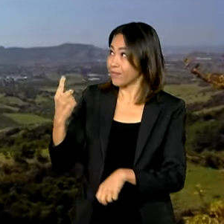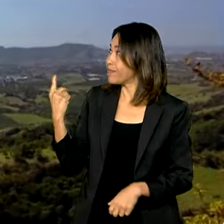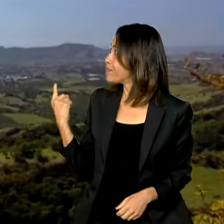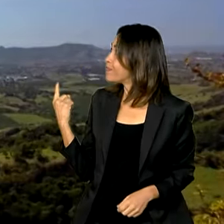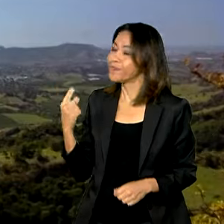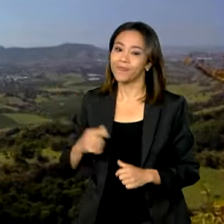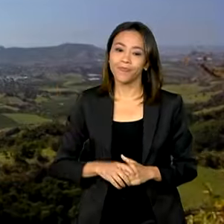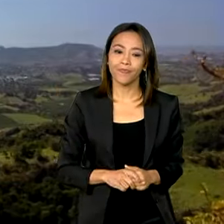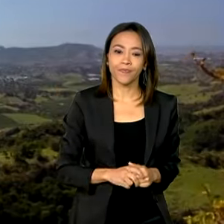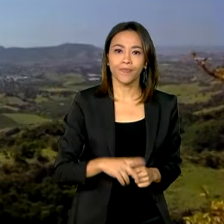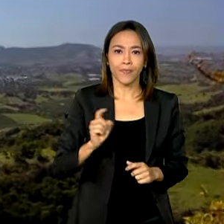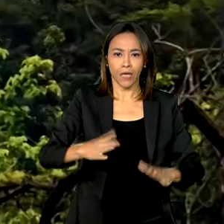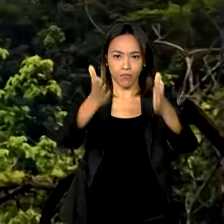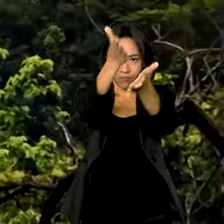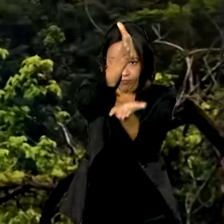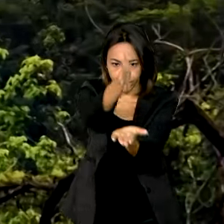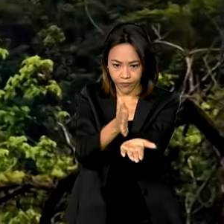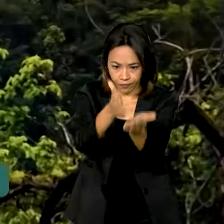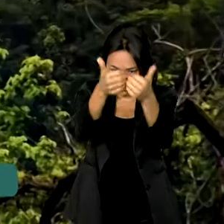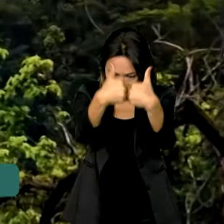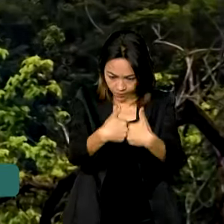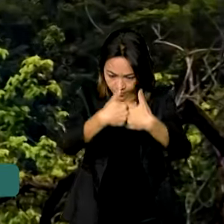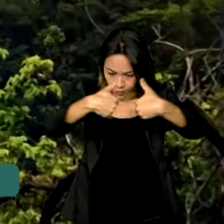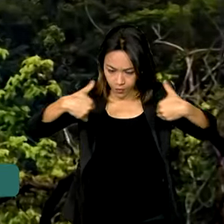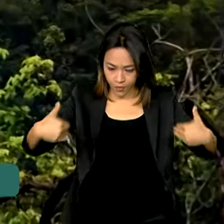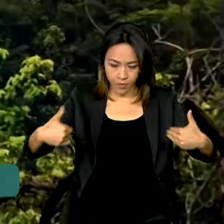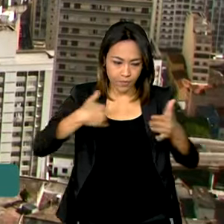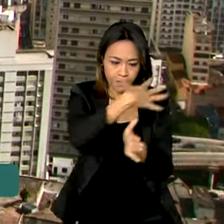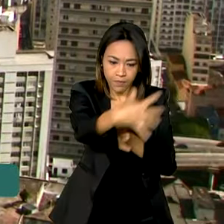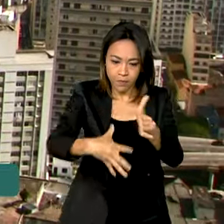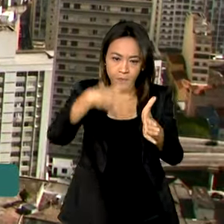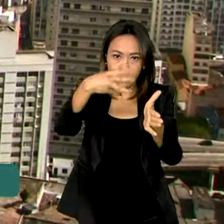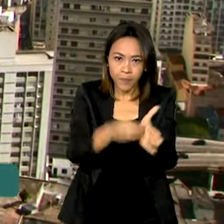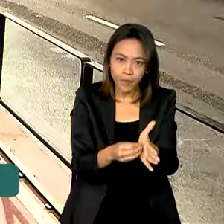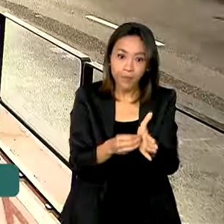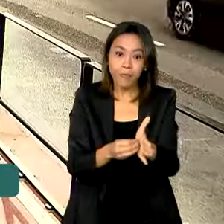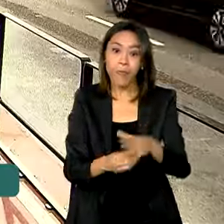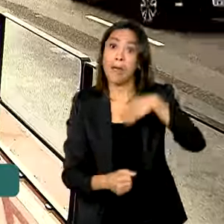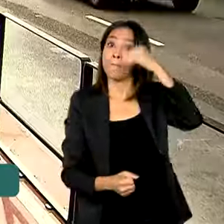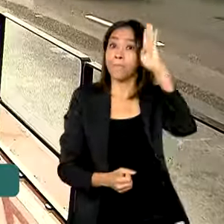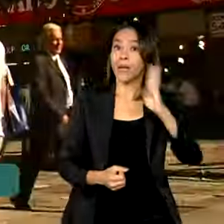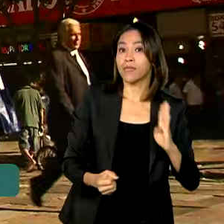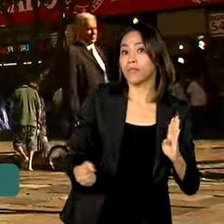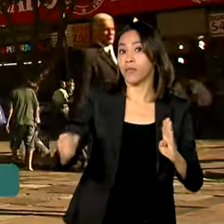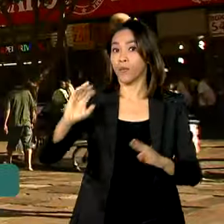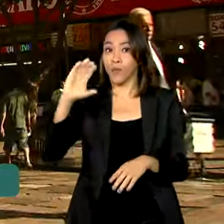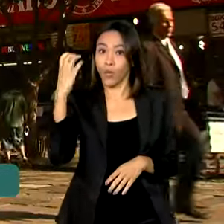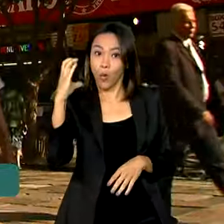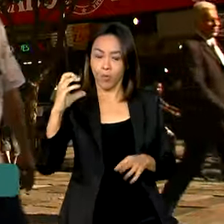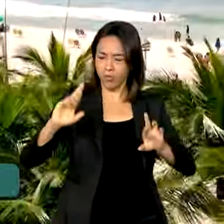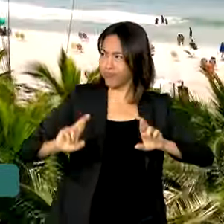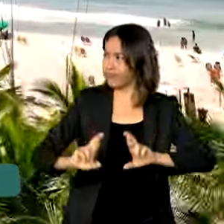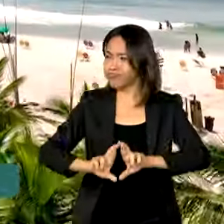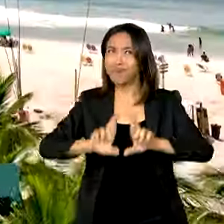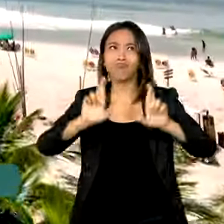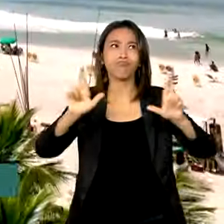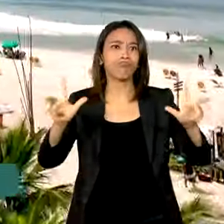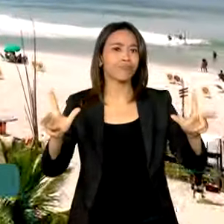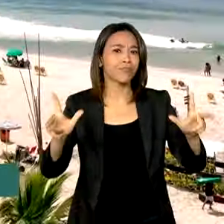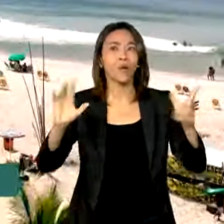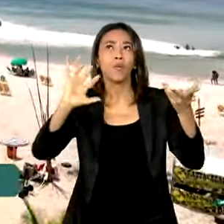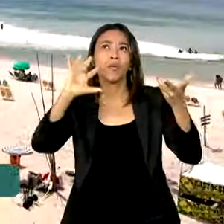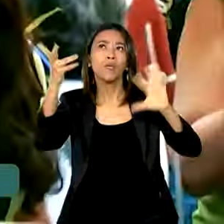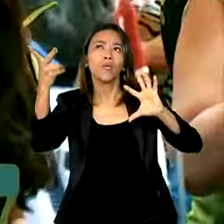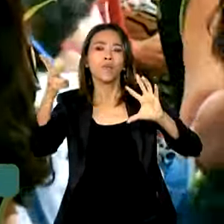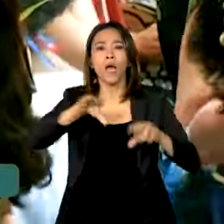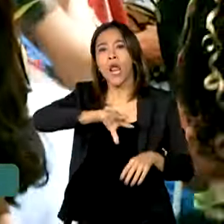Apesar de dividir a fronteira e a floresta amazônica, Brasil e Colômbia possuem vários contrastes. Além do clima